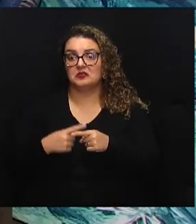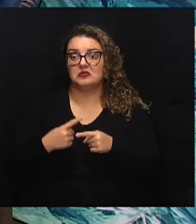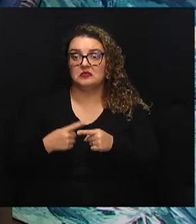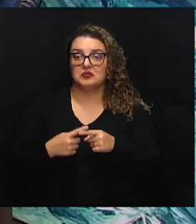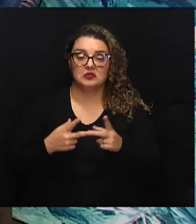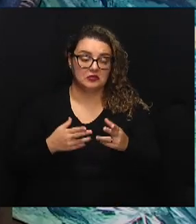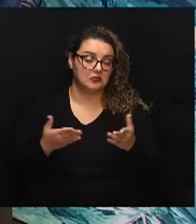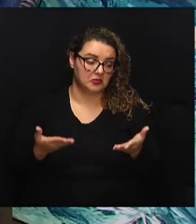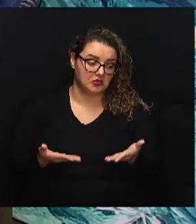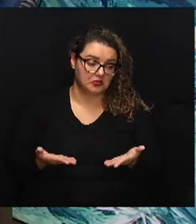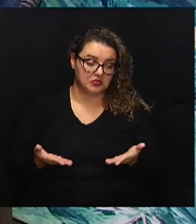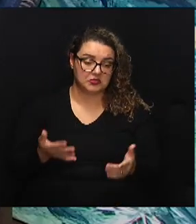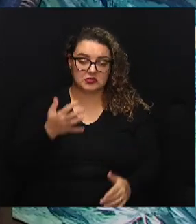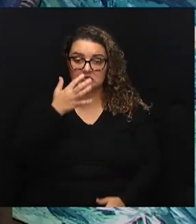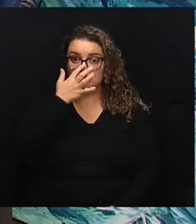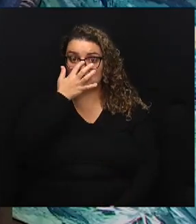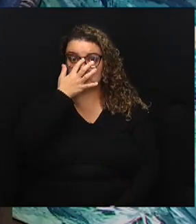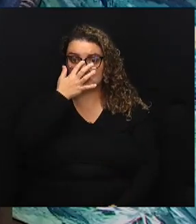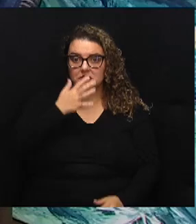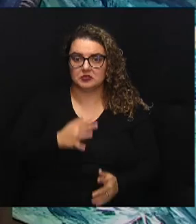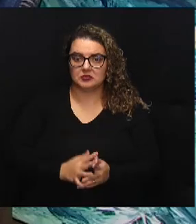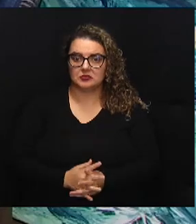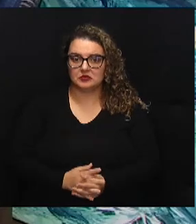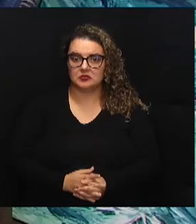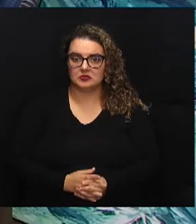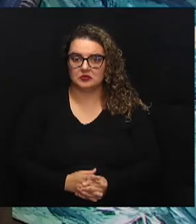hoje. E